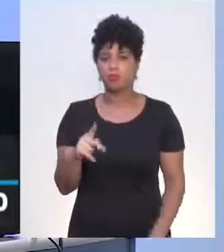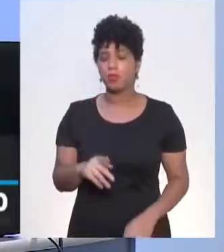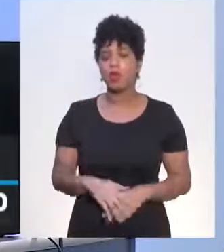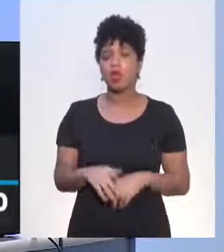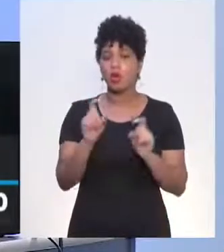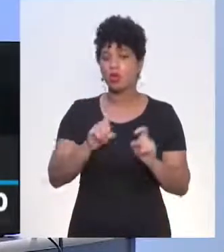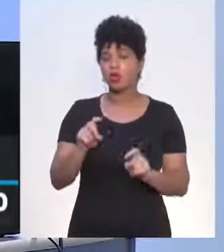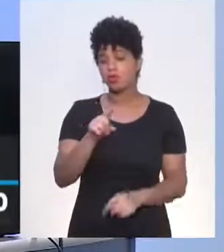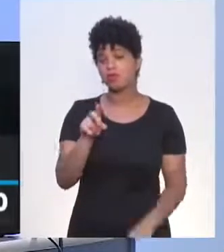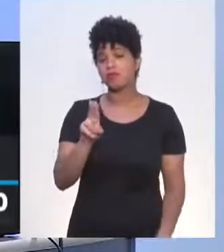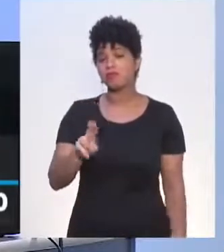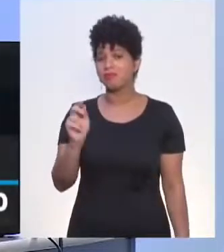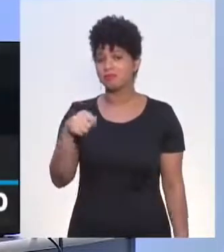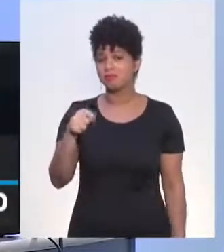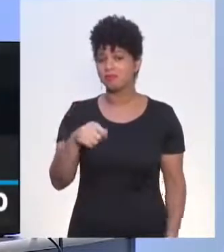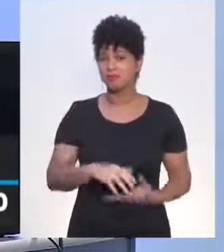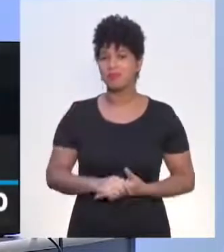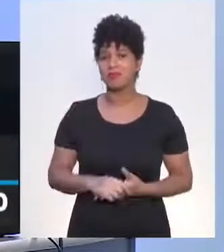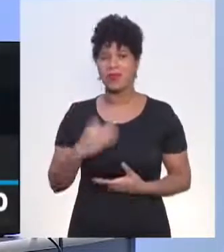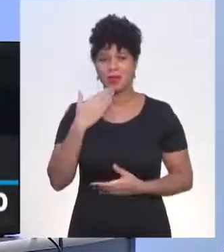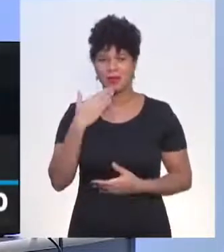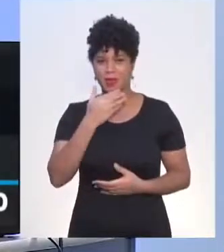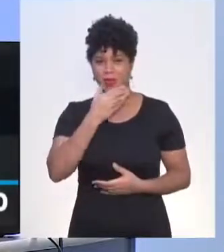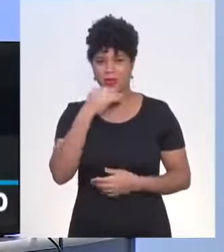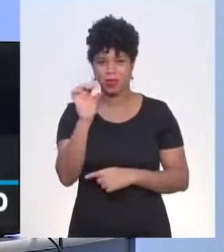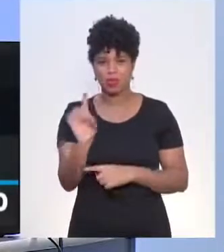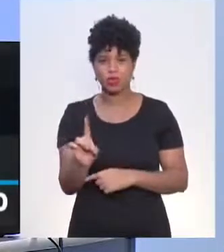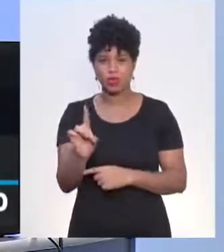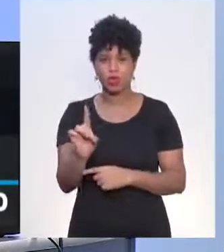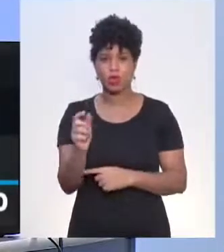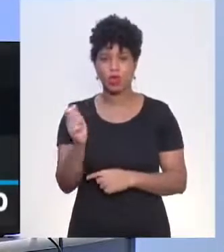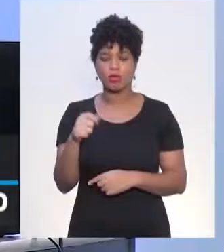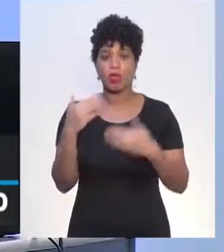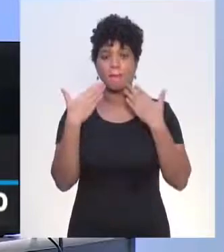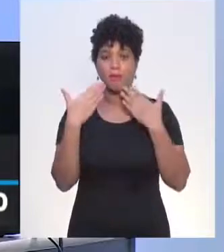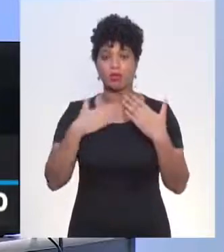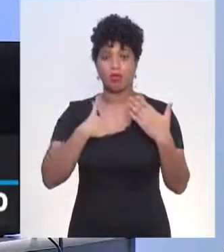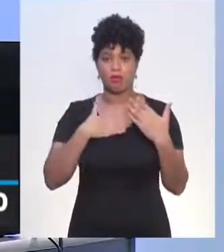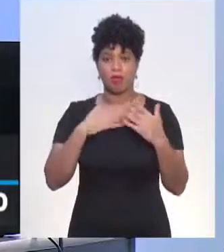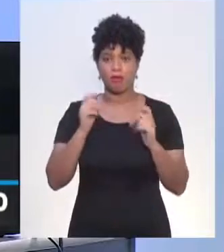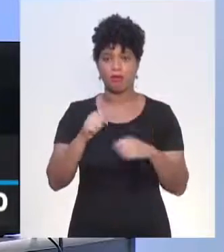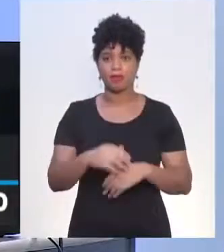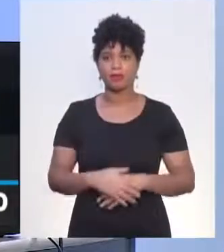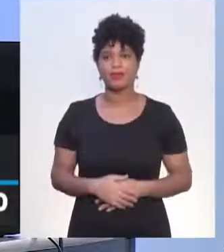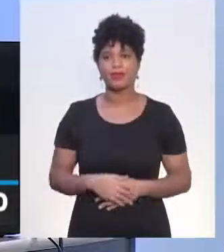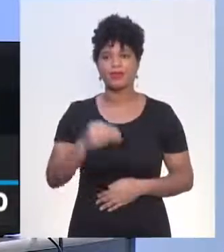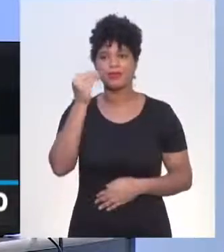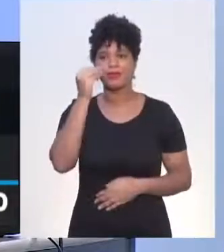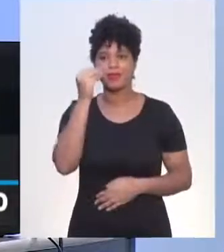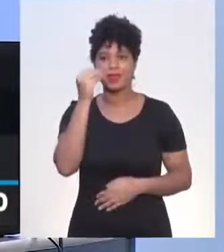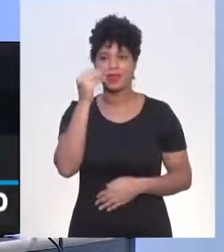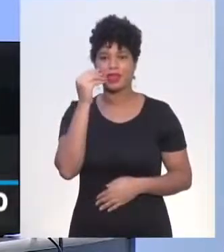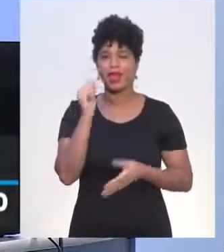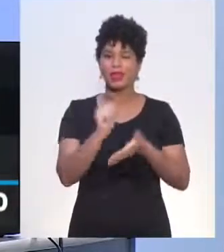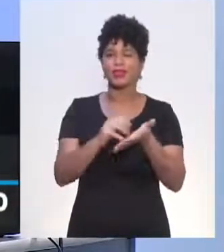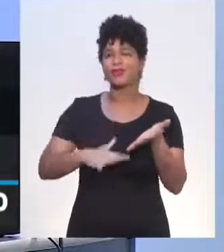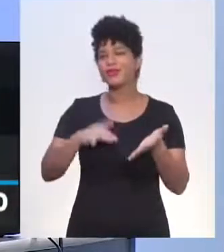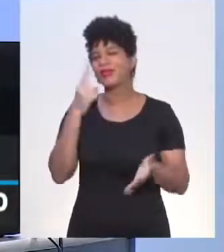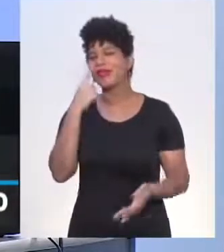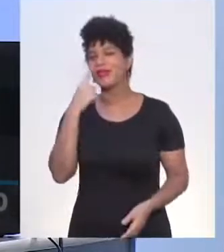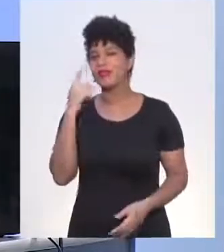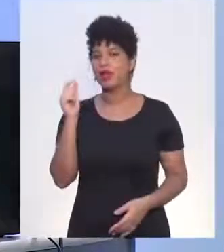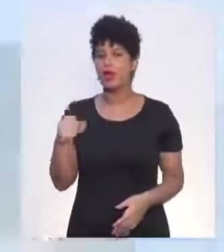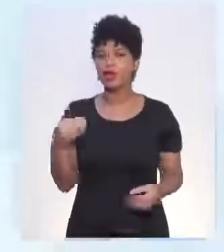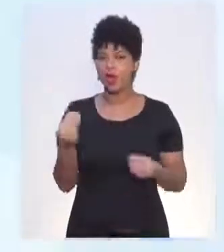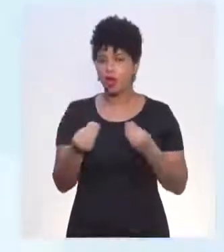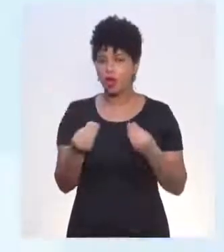Legal, perfeito. Beleza? Jonas. Eu vou pedir para o diretor colocar a minha apresentação, que aí já vamos tentar uma atividade para ver se a gente consegue,